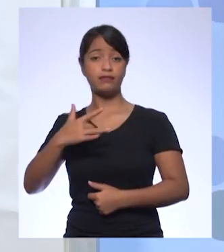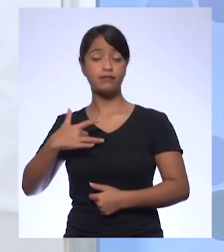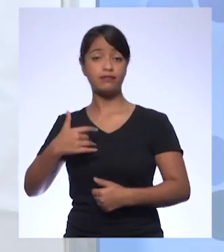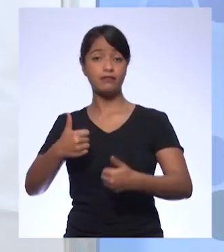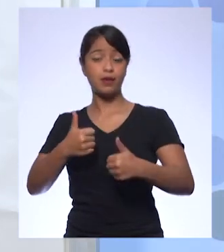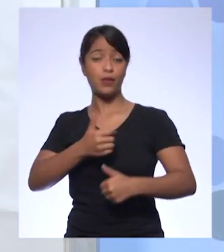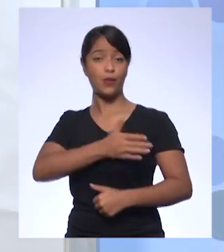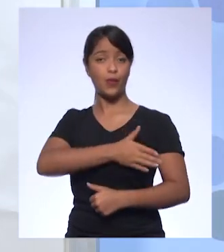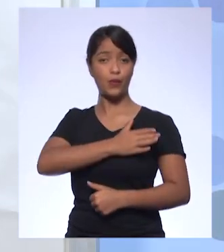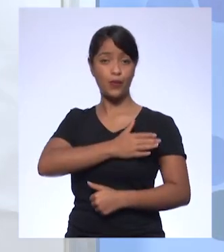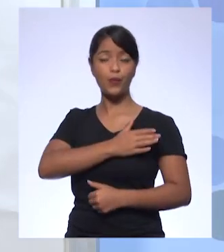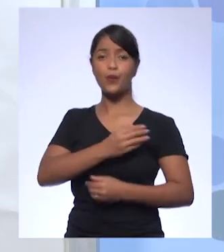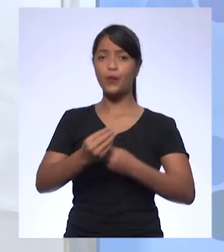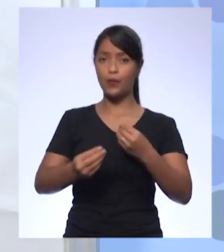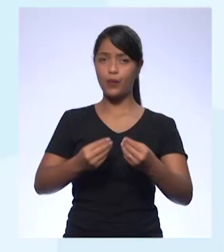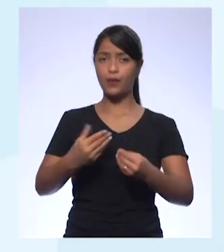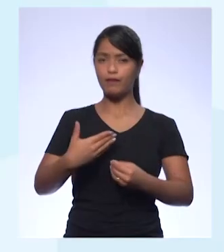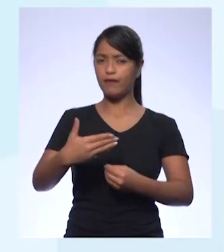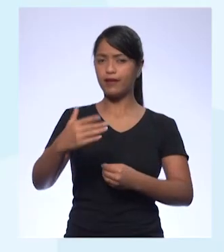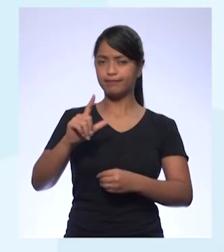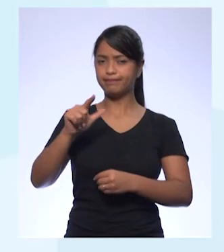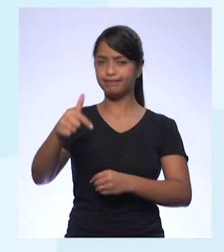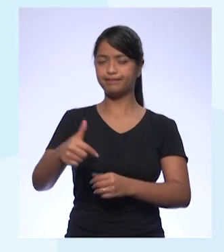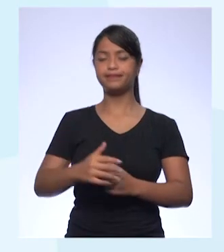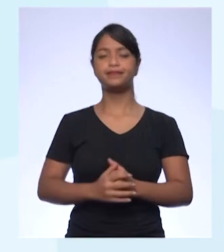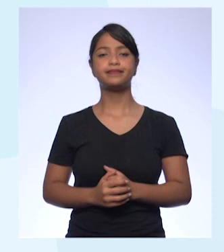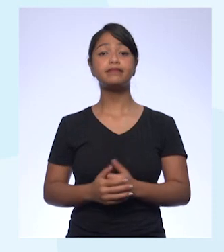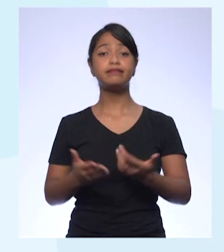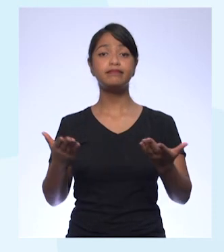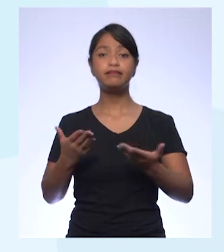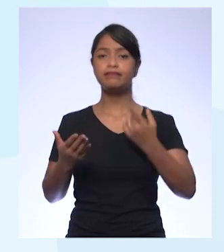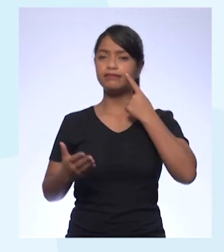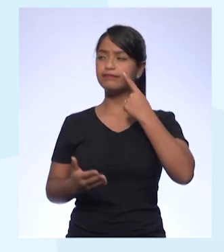etc. Tá bom? Então vamos ver a competência aí que a gente vai trabalhar. Ó,